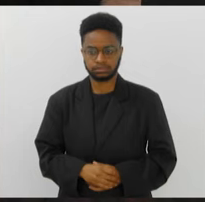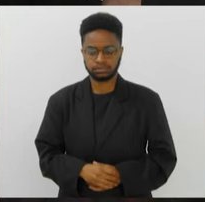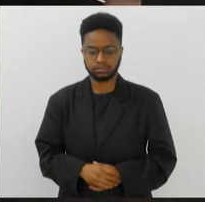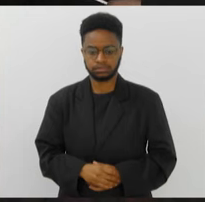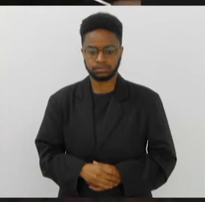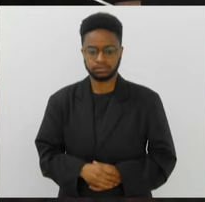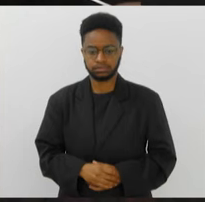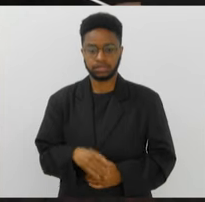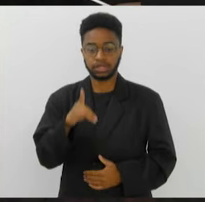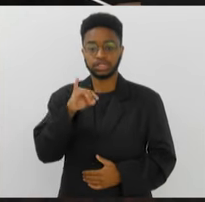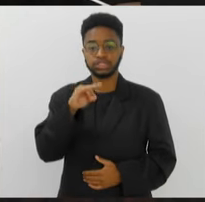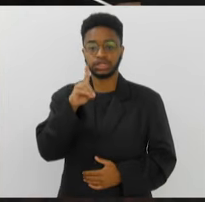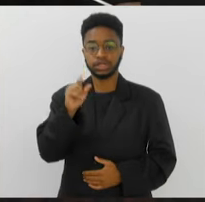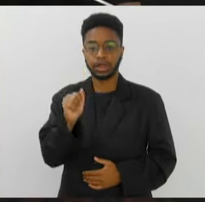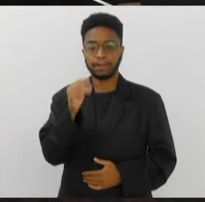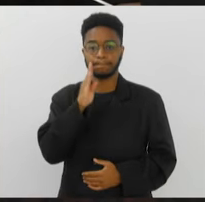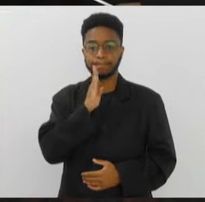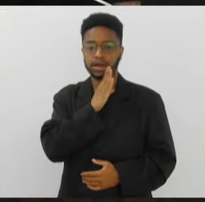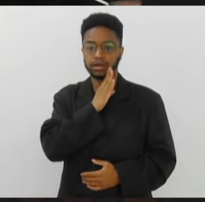Não,